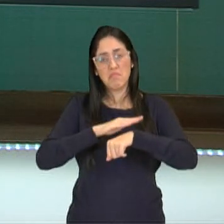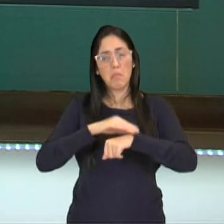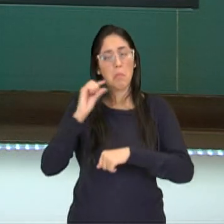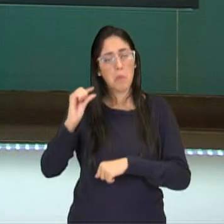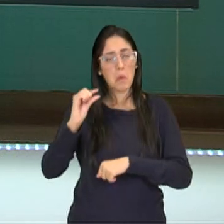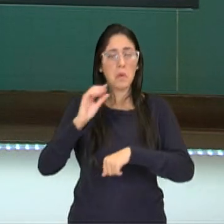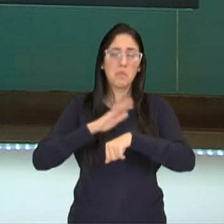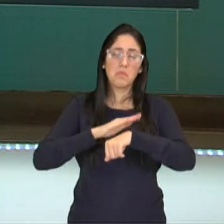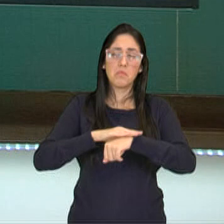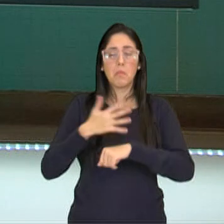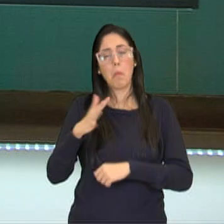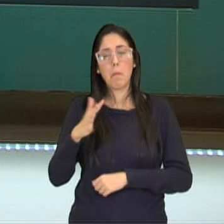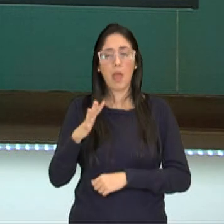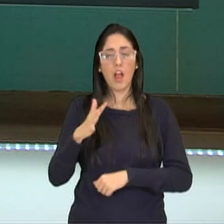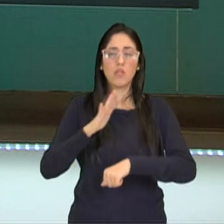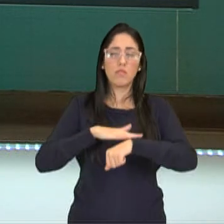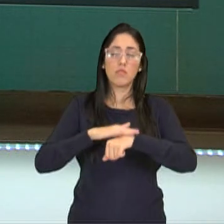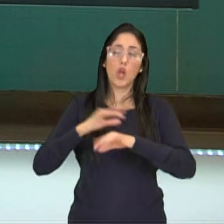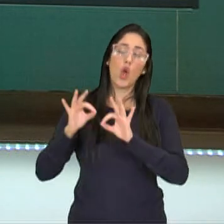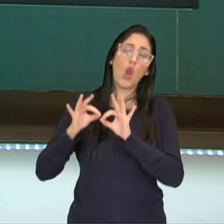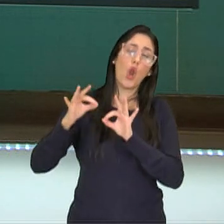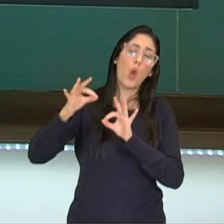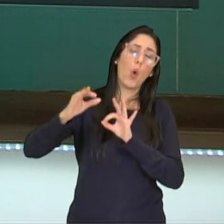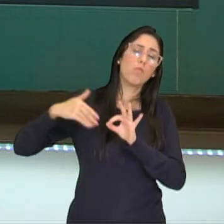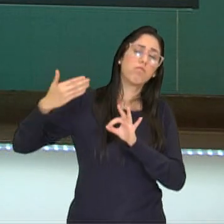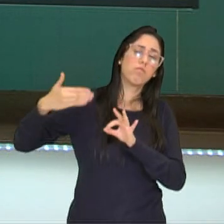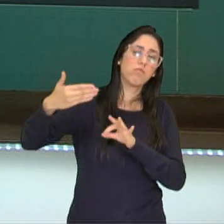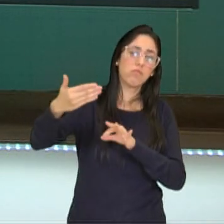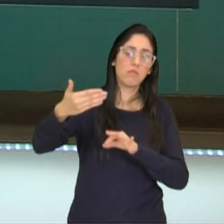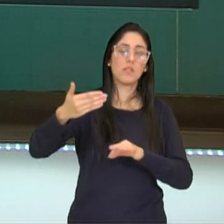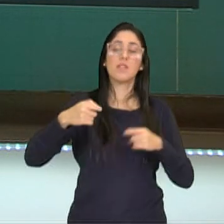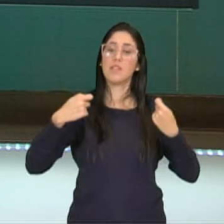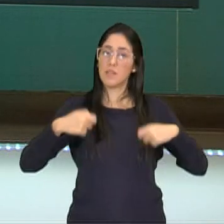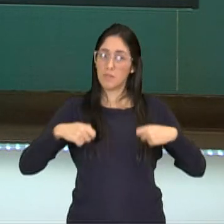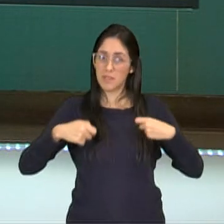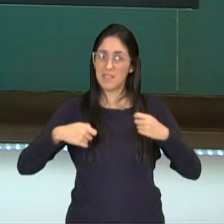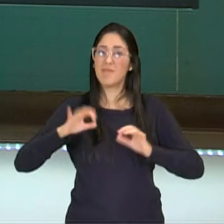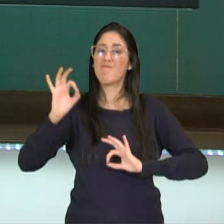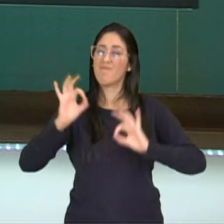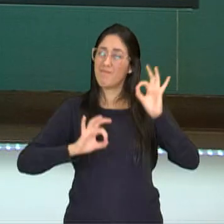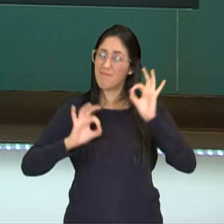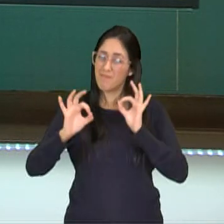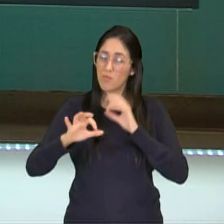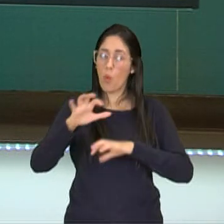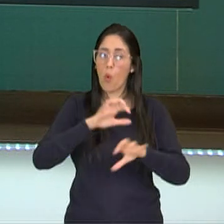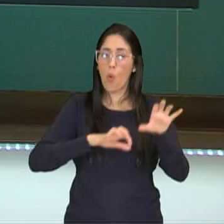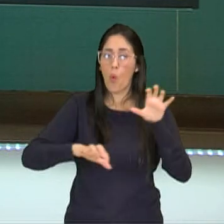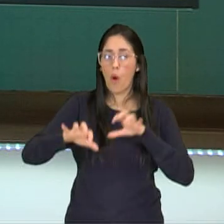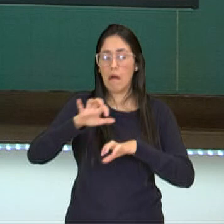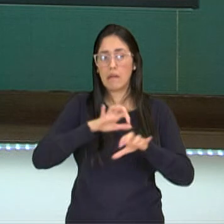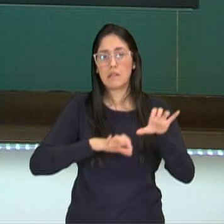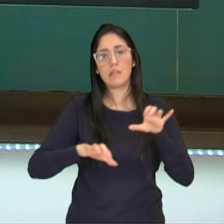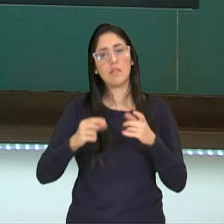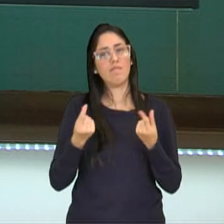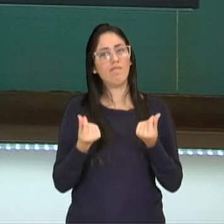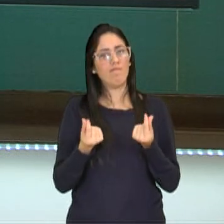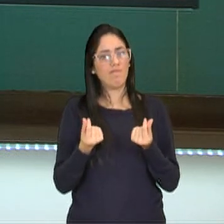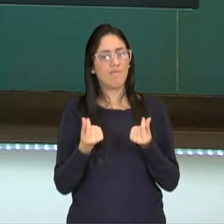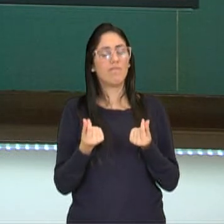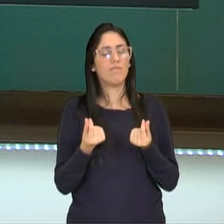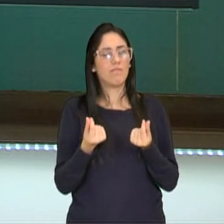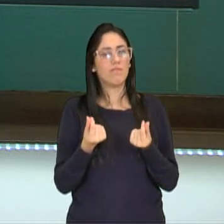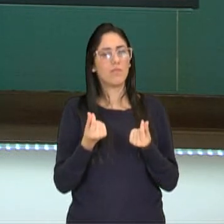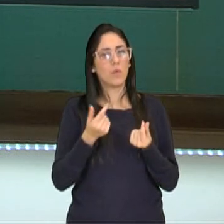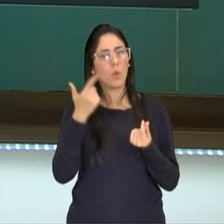médio prazo e as de longo prazo. Mas a gente tem que estabelecer e se organizar financeiramente para